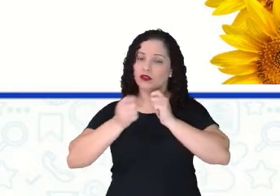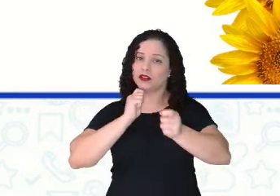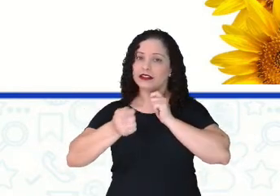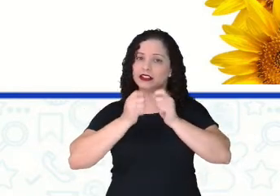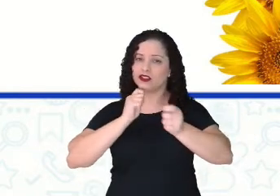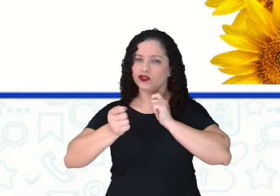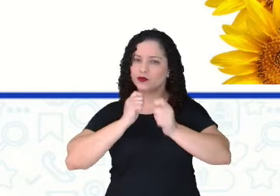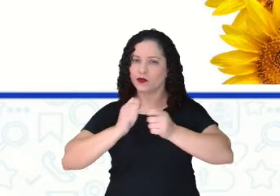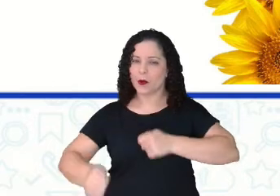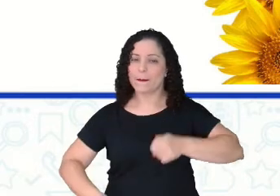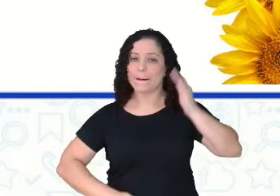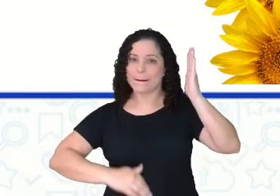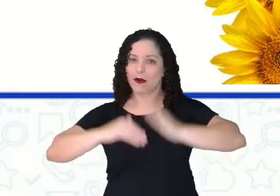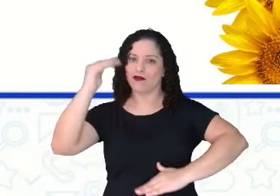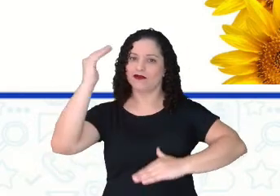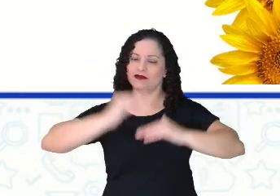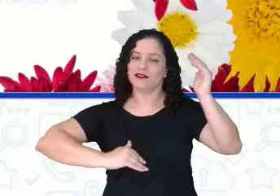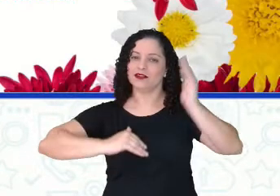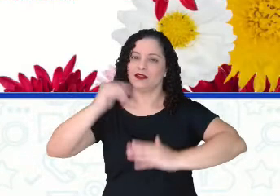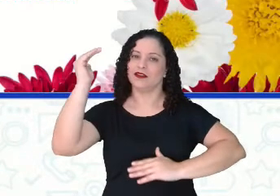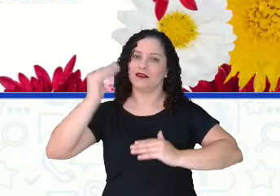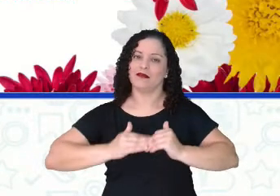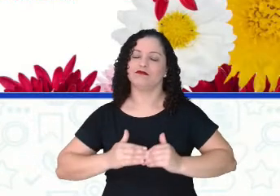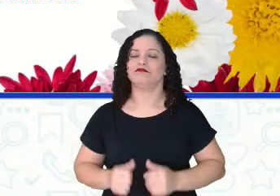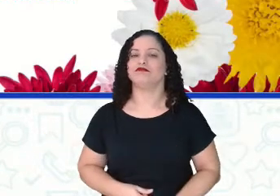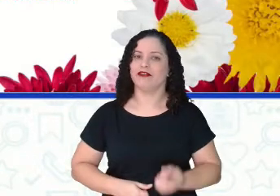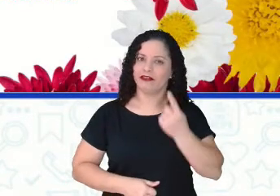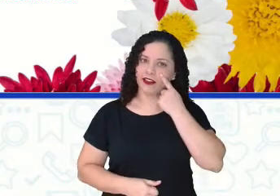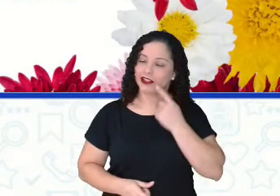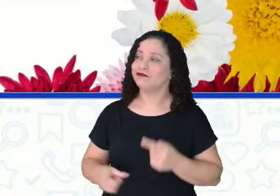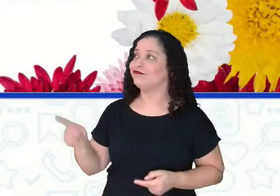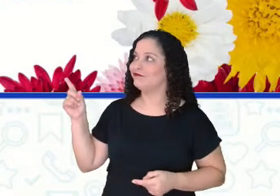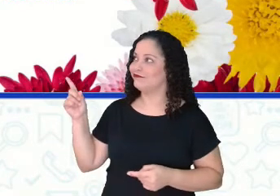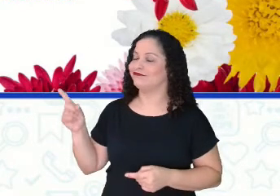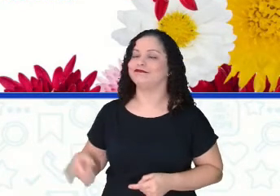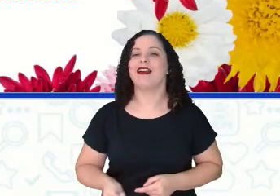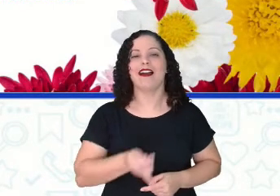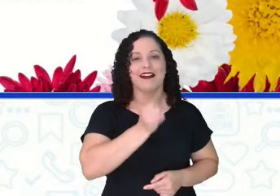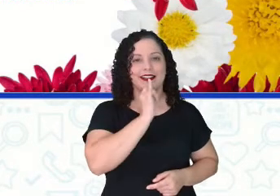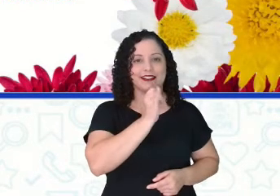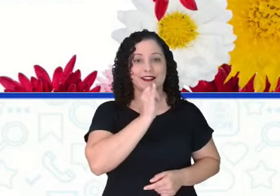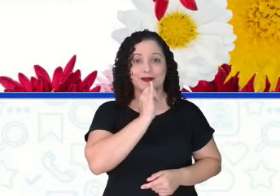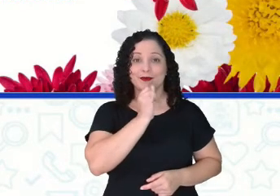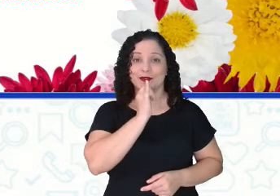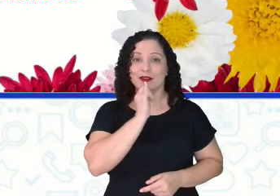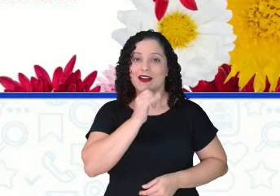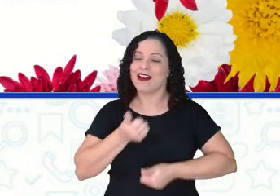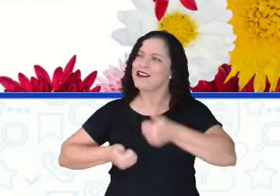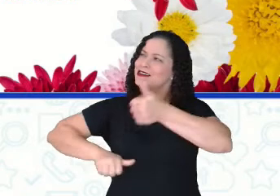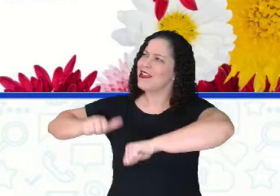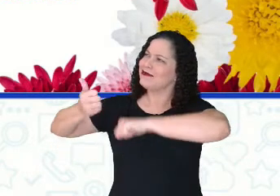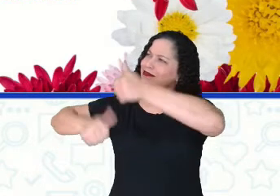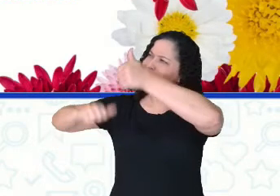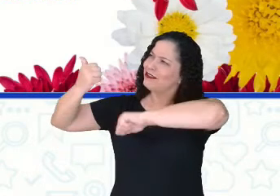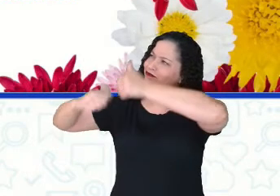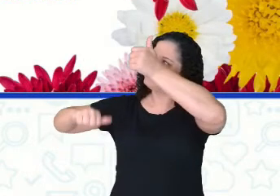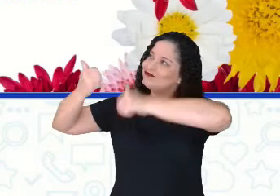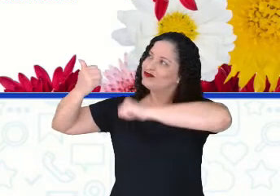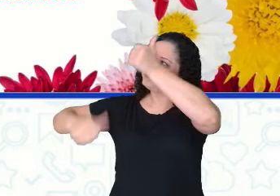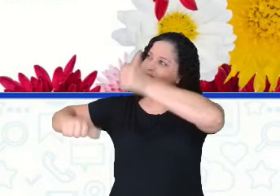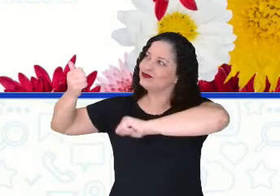eficiente. Então, observem agora este exemplo, né? Observe e analise esse exemplo que eu coloquei para vocês